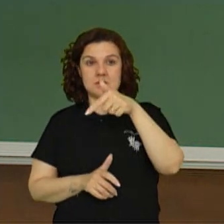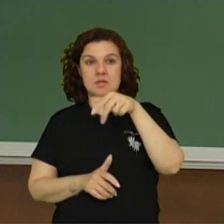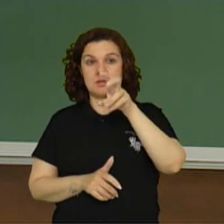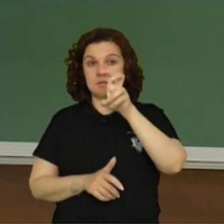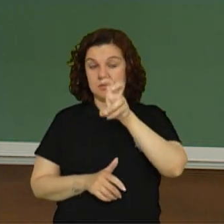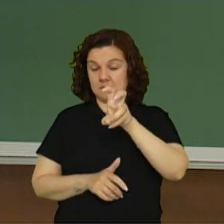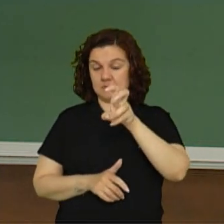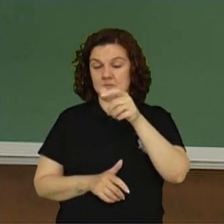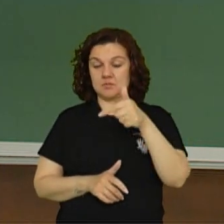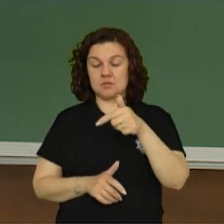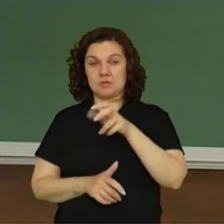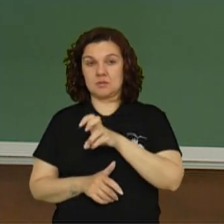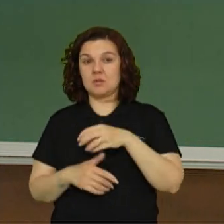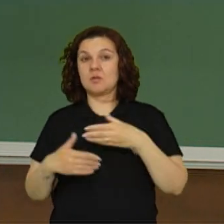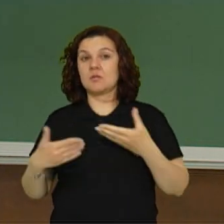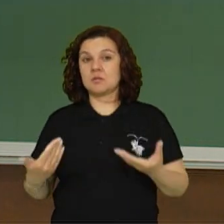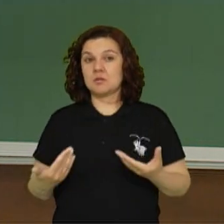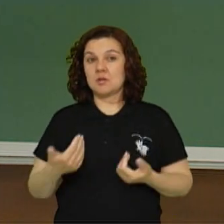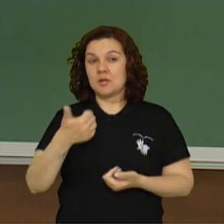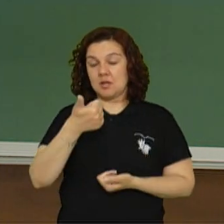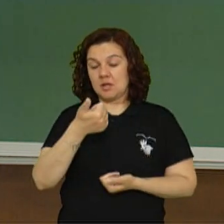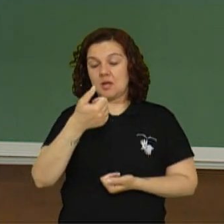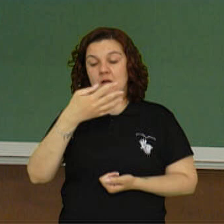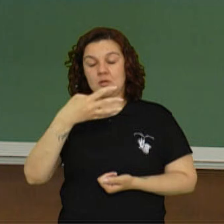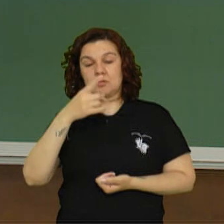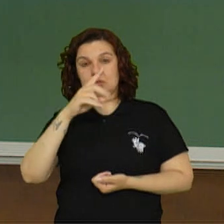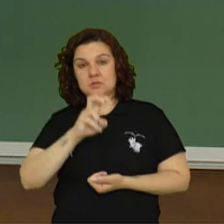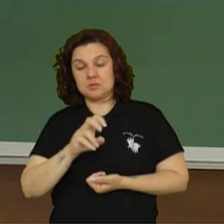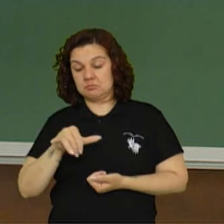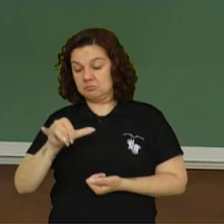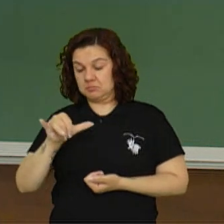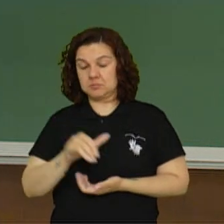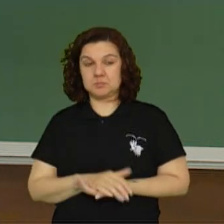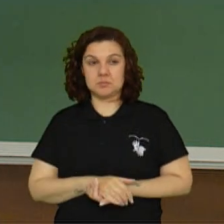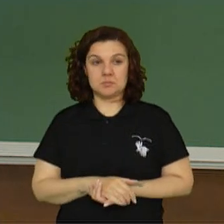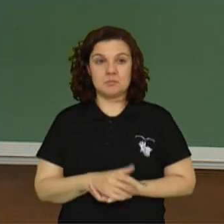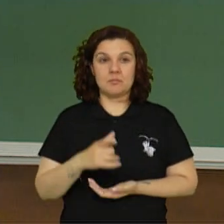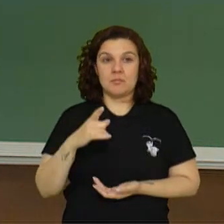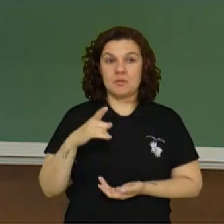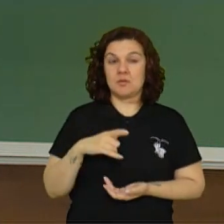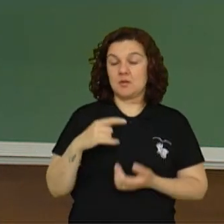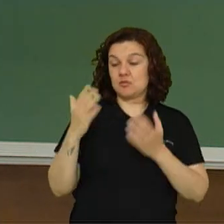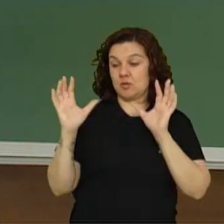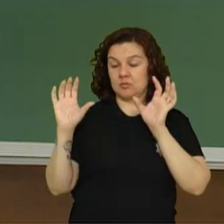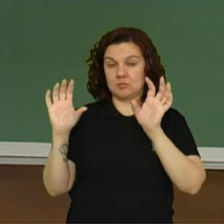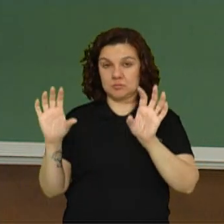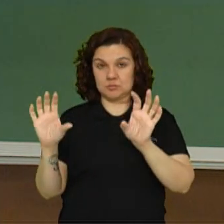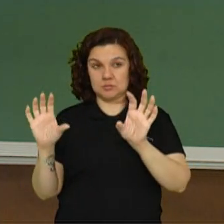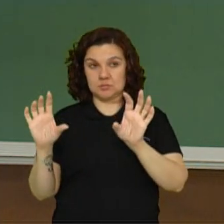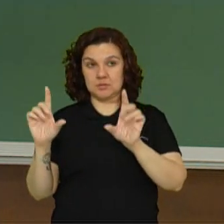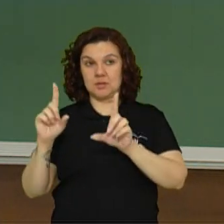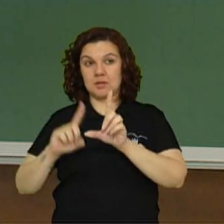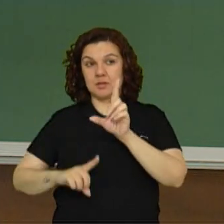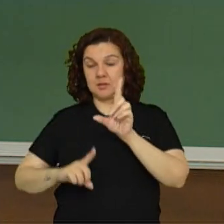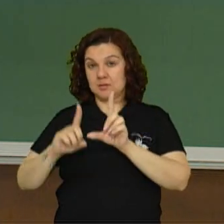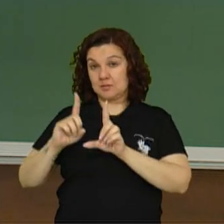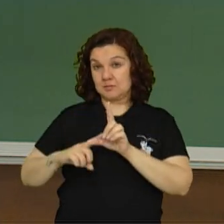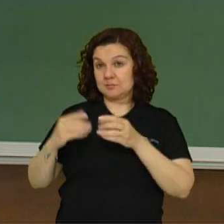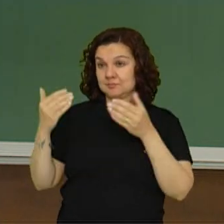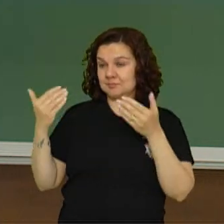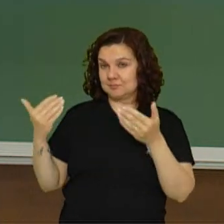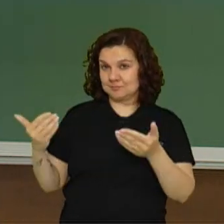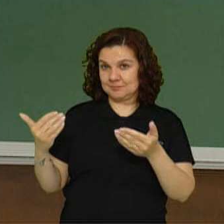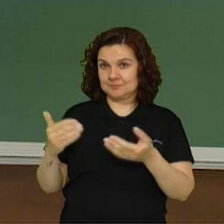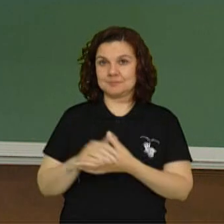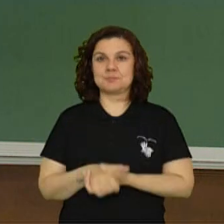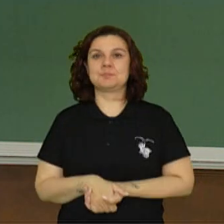7/5 mais 7/5 de Y, 14/5 de Y. Temos 2 informações numéricas com a mesma letra, com a